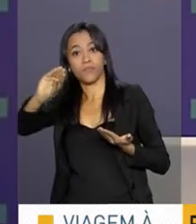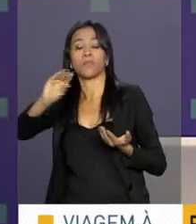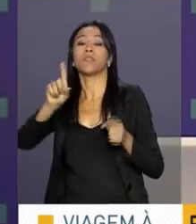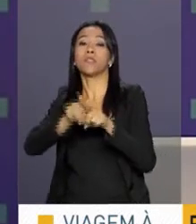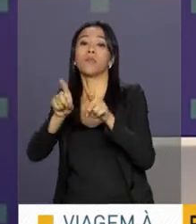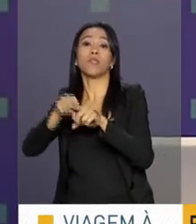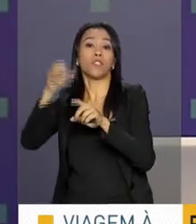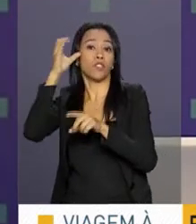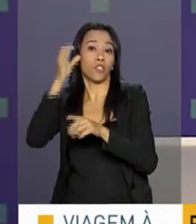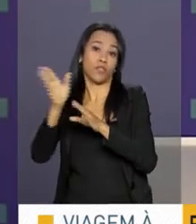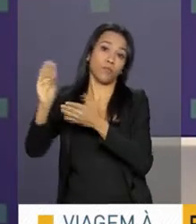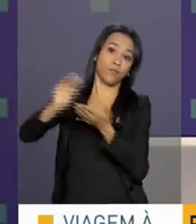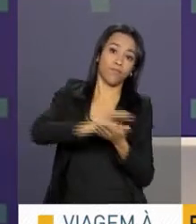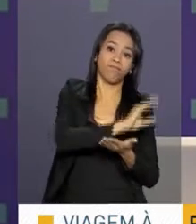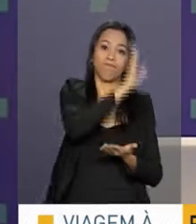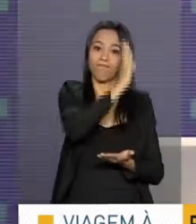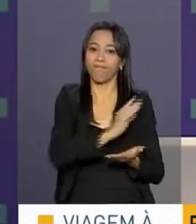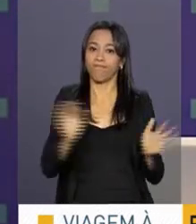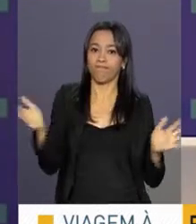China.